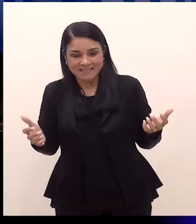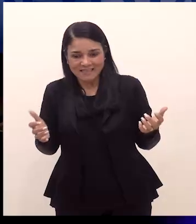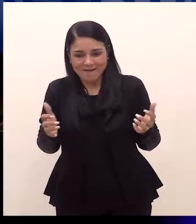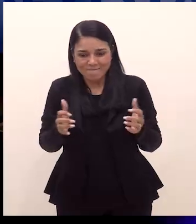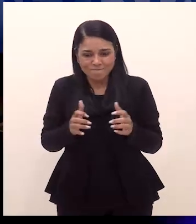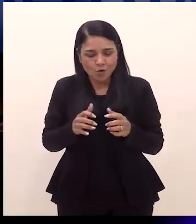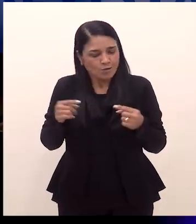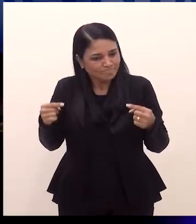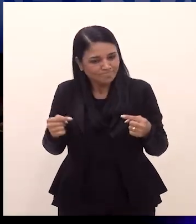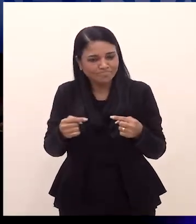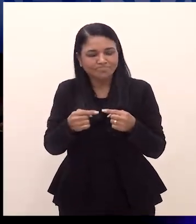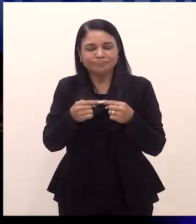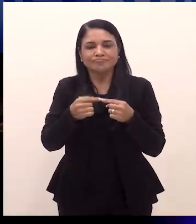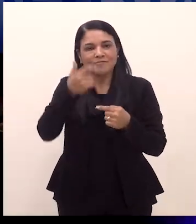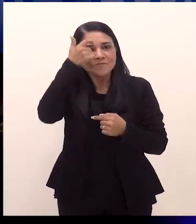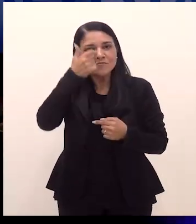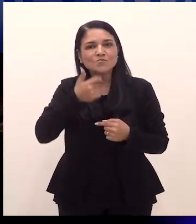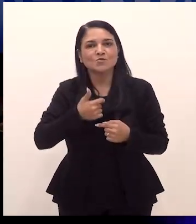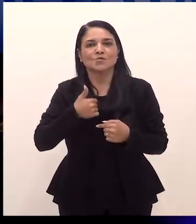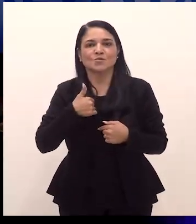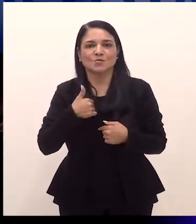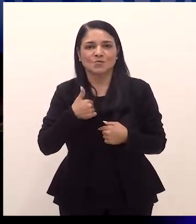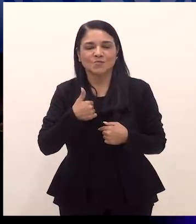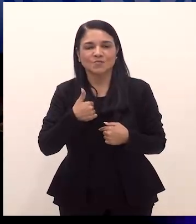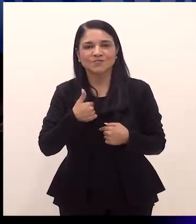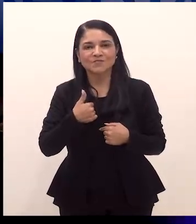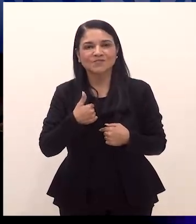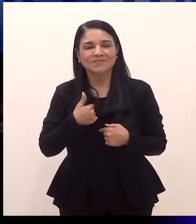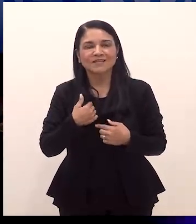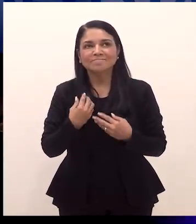um instrumento que eu me reconhecia, assim, mais...